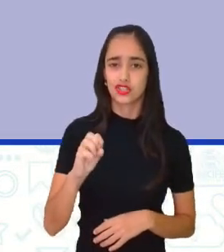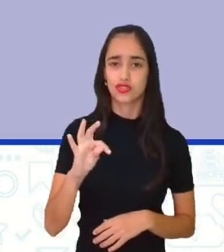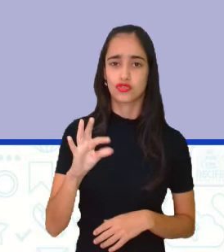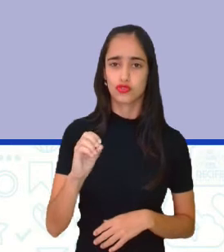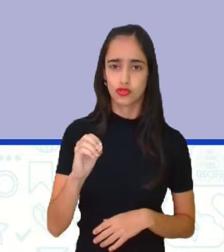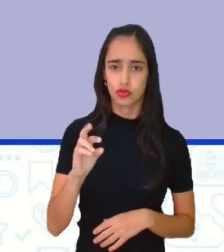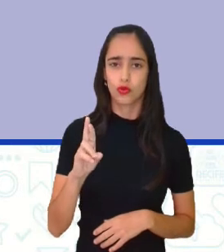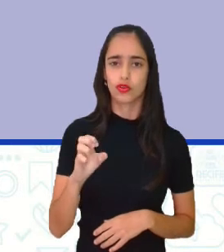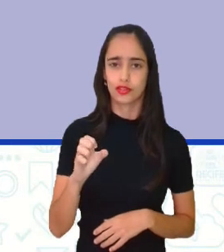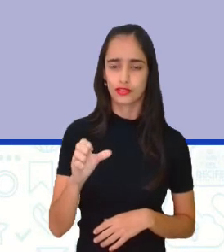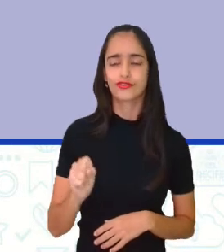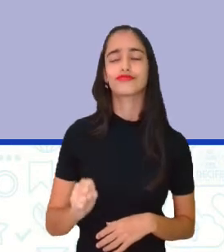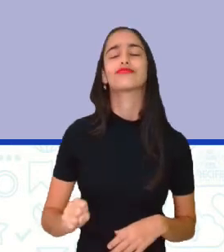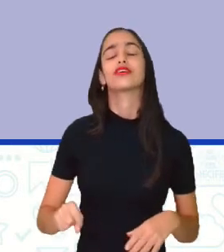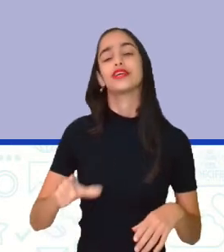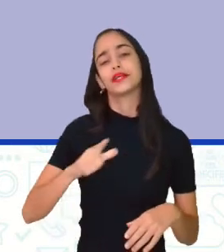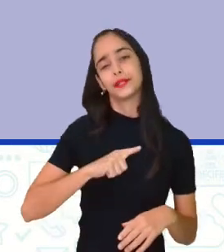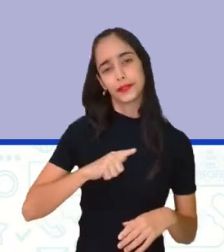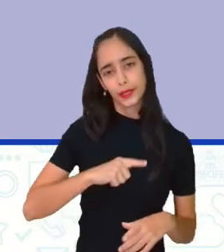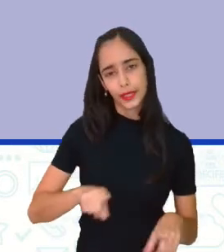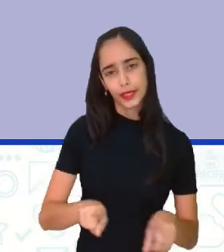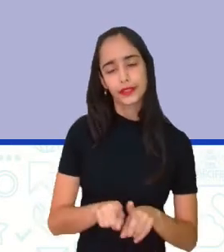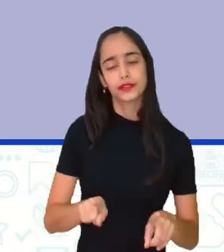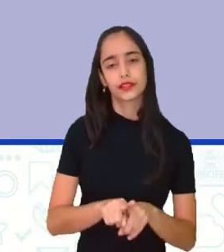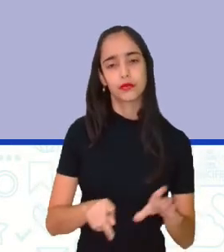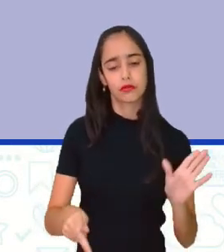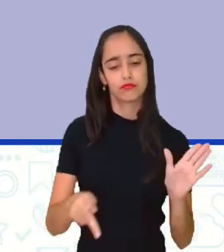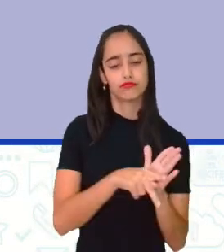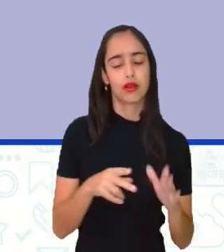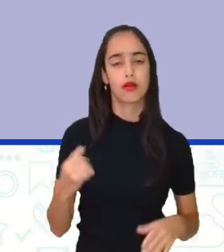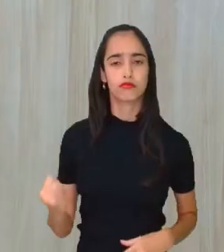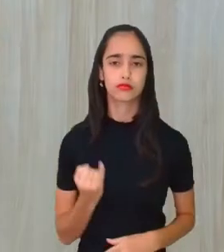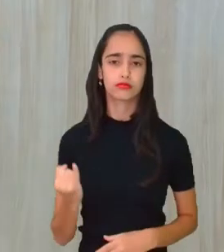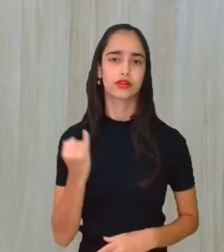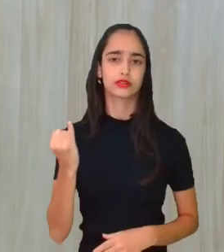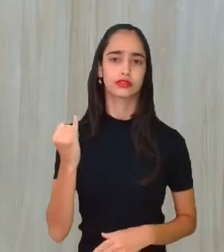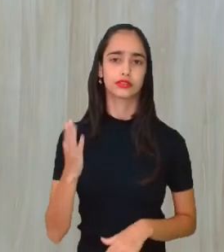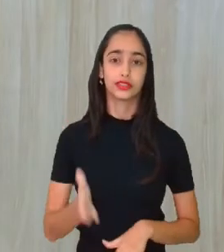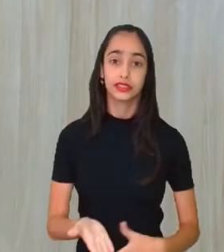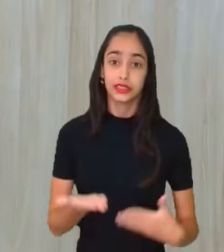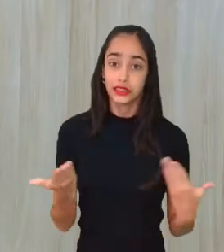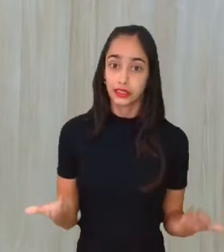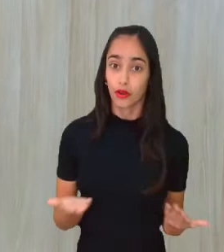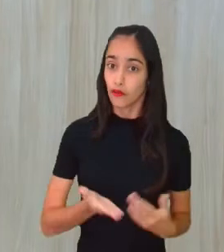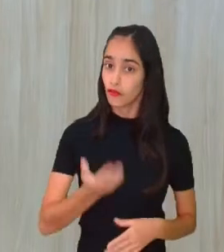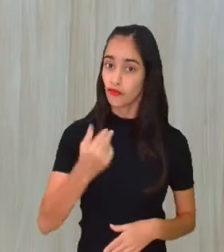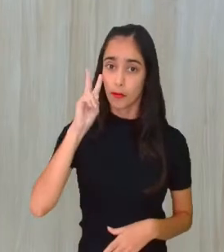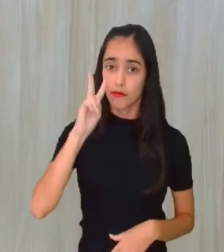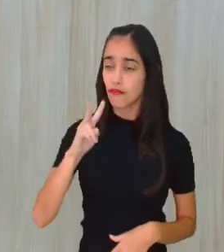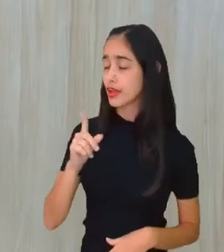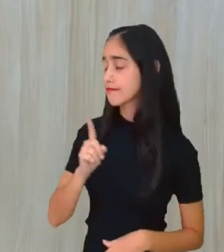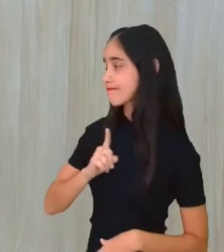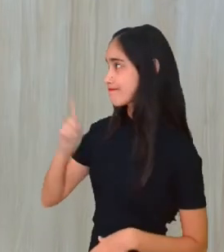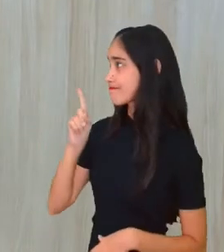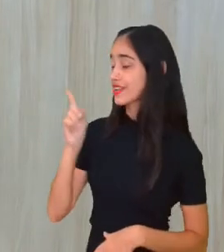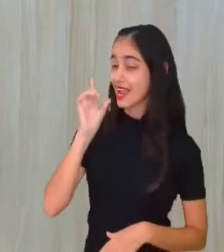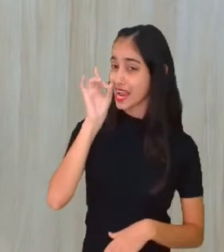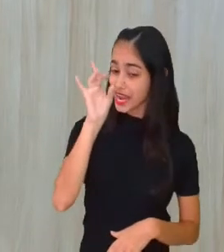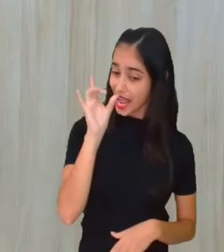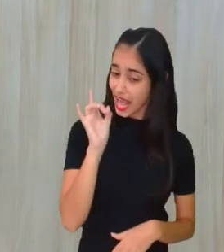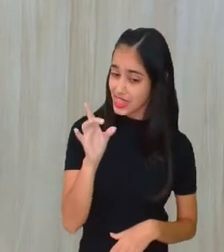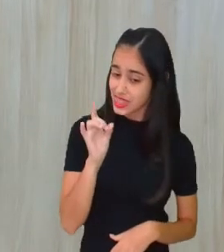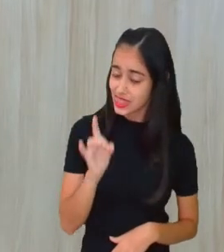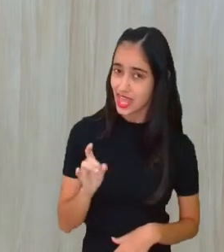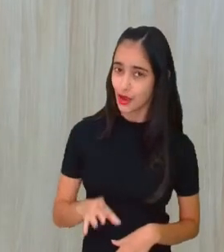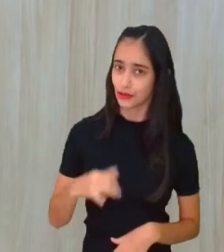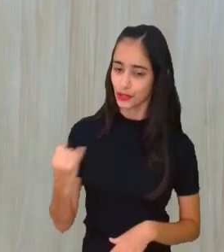sua importância, os capacitores também. Então, vamos ver cada um deles e sua importância. Então,